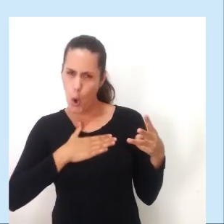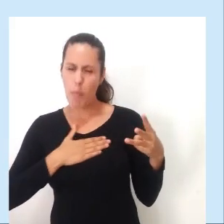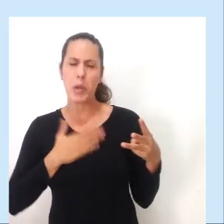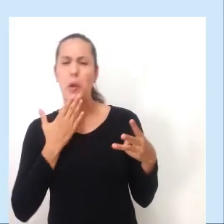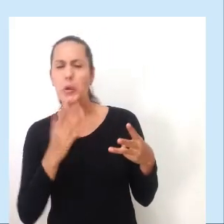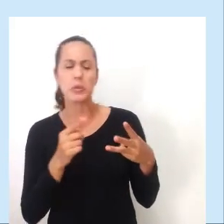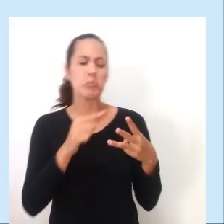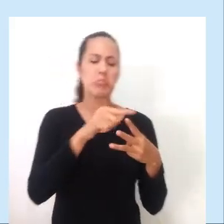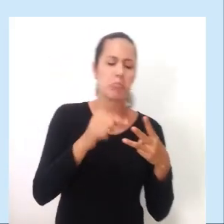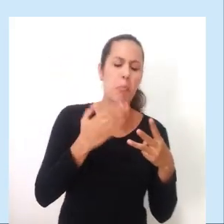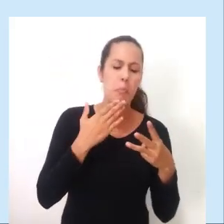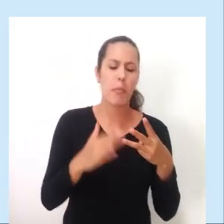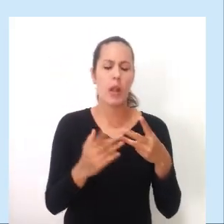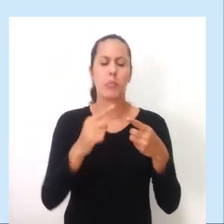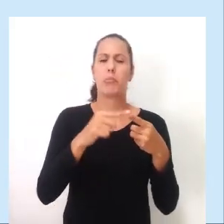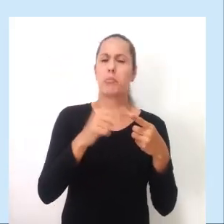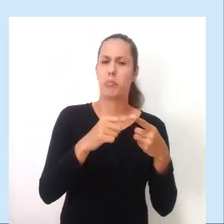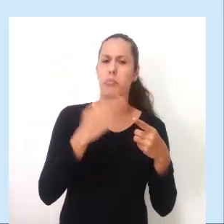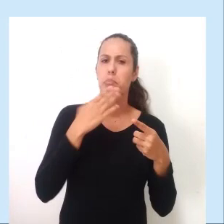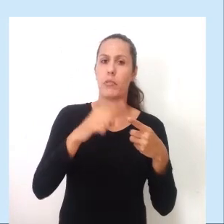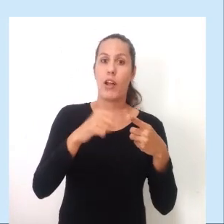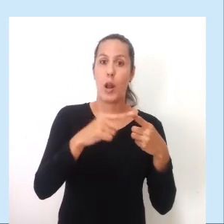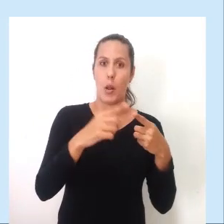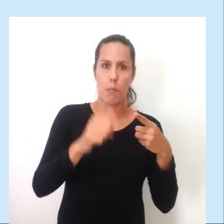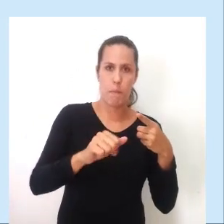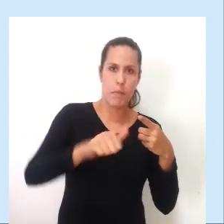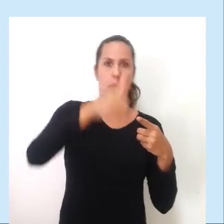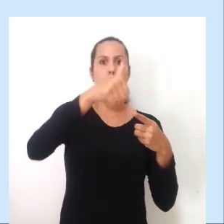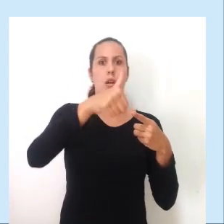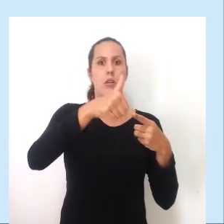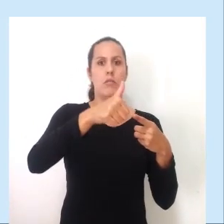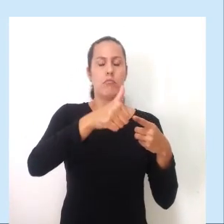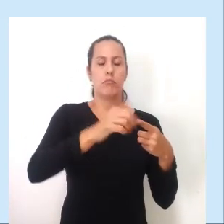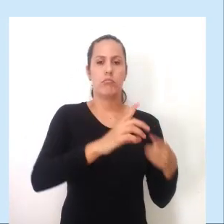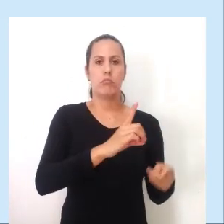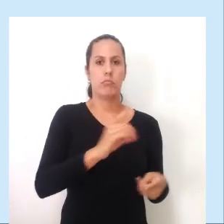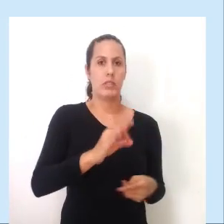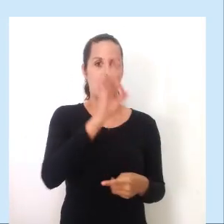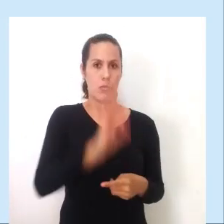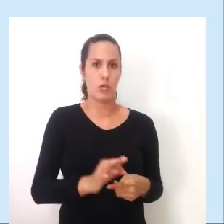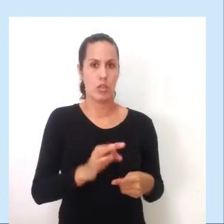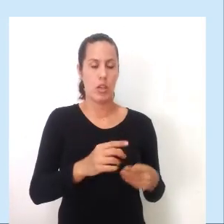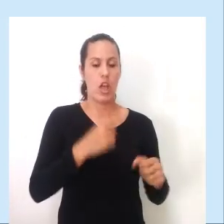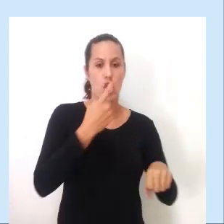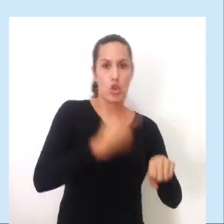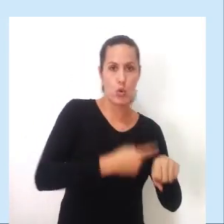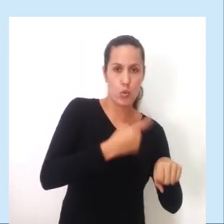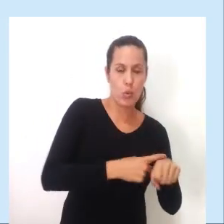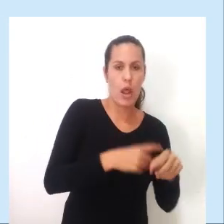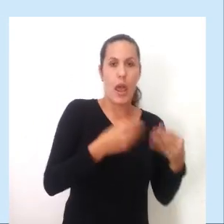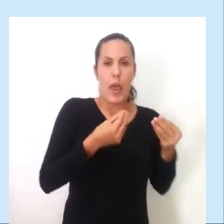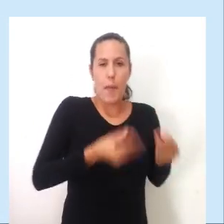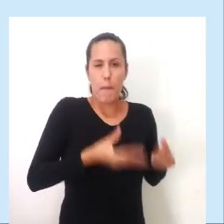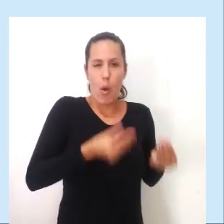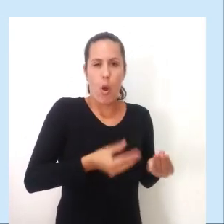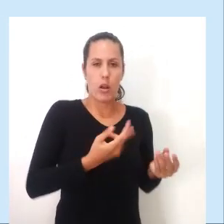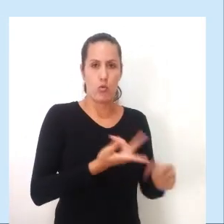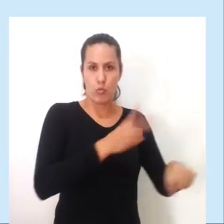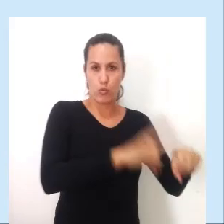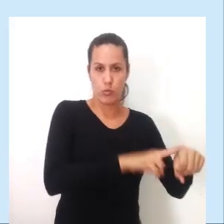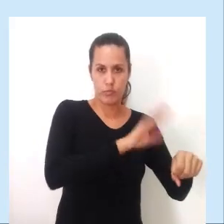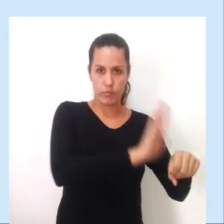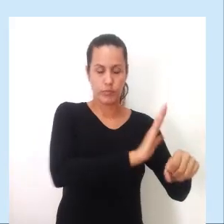quanto o primeiro. Quando a gente fala do primeiro, conservação total, parte mole e parte dura.